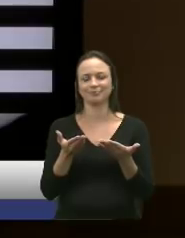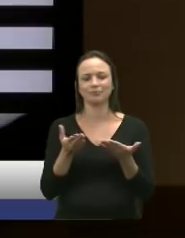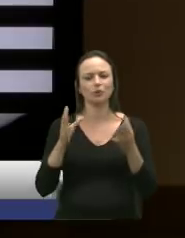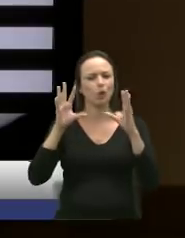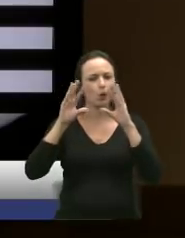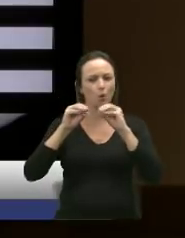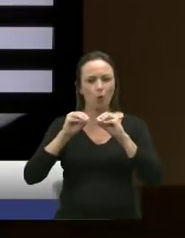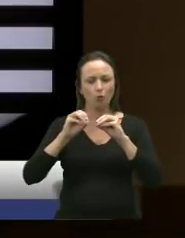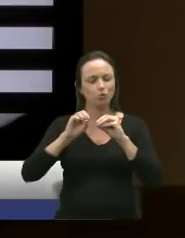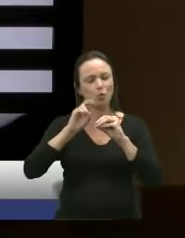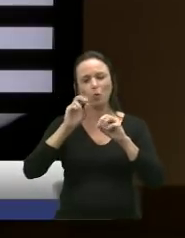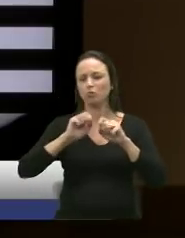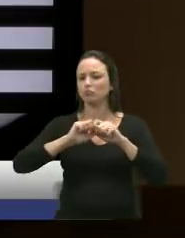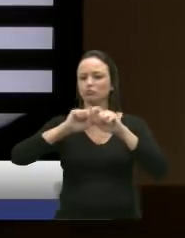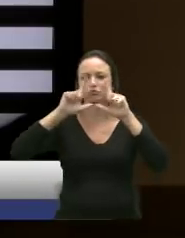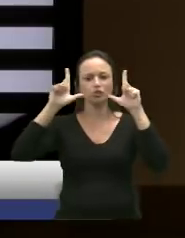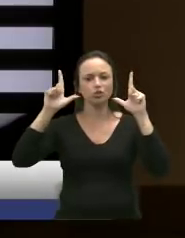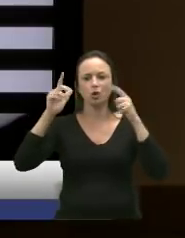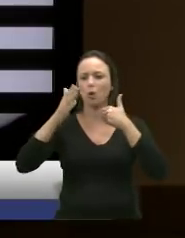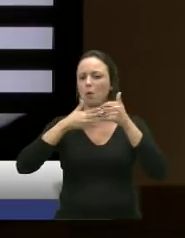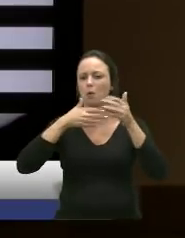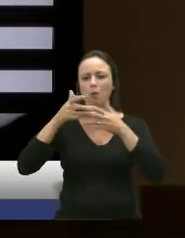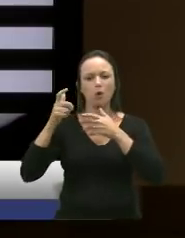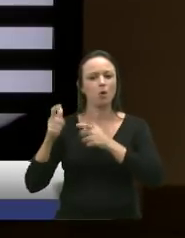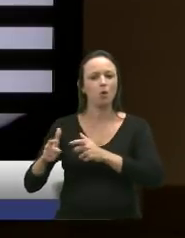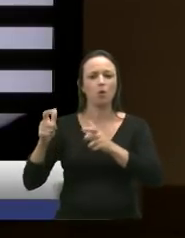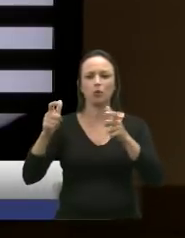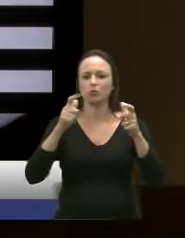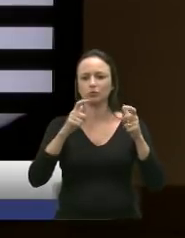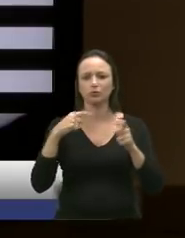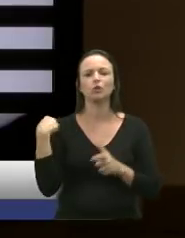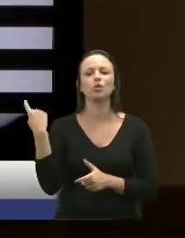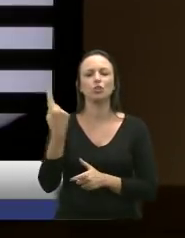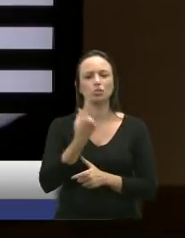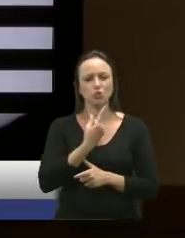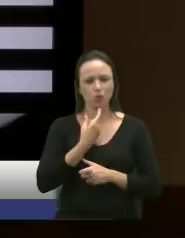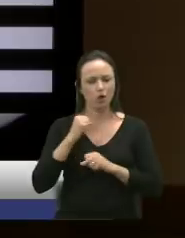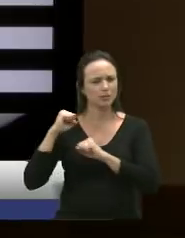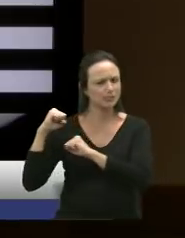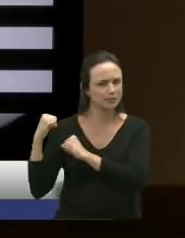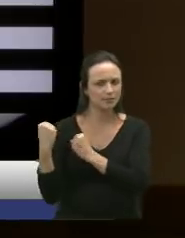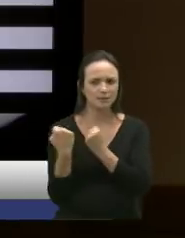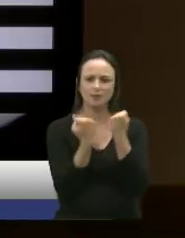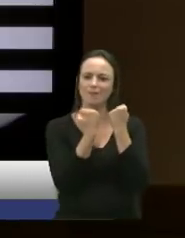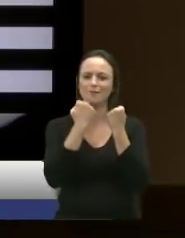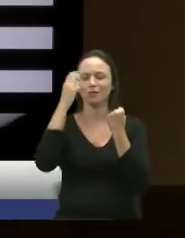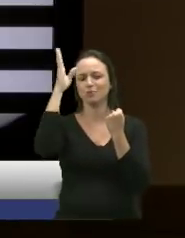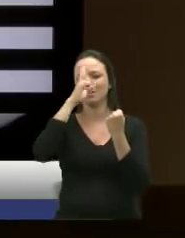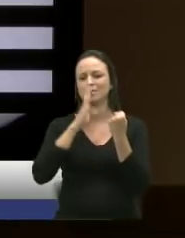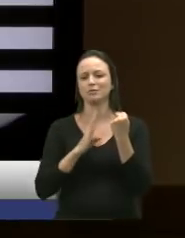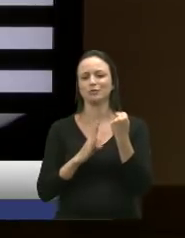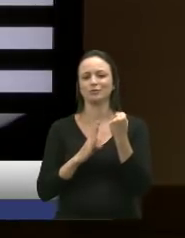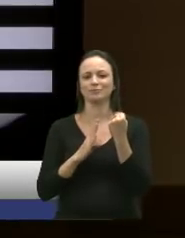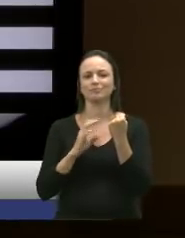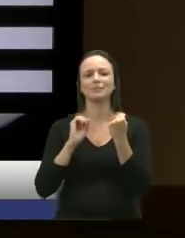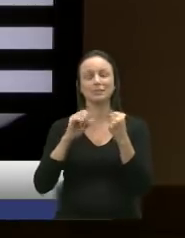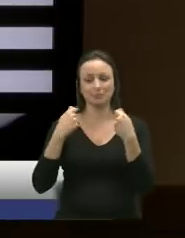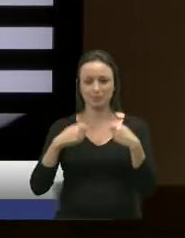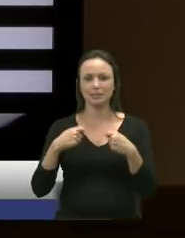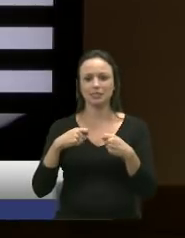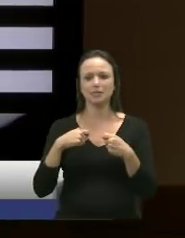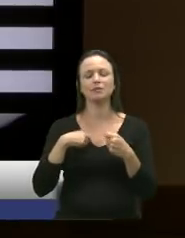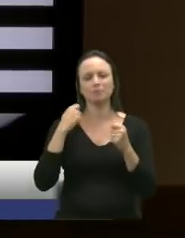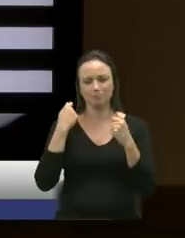dia, onde quer que seja, nós defenderemos o Brasil. E se for necessário, derramando nosso